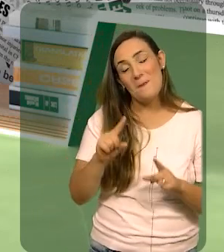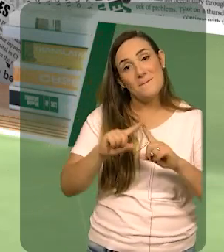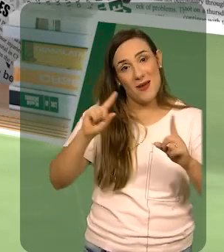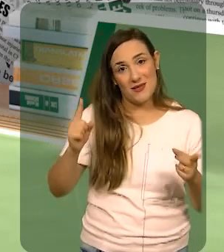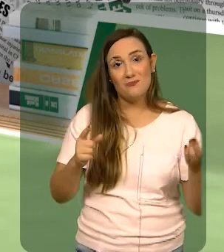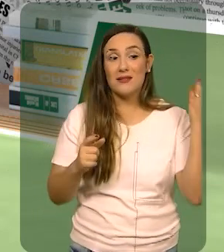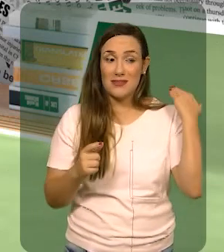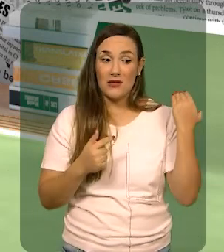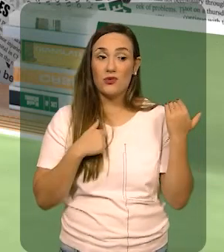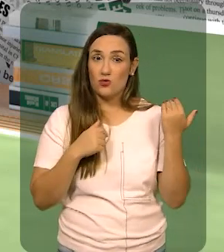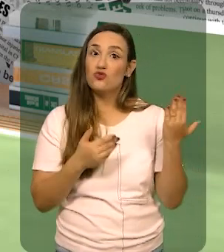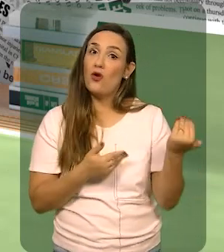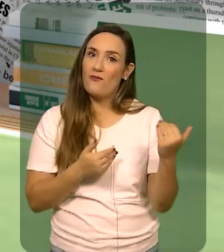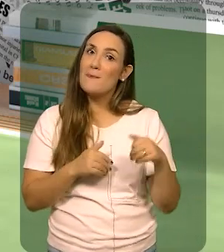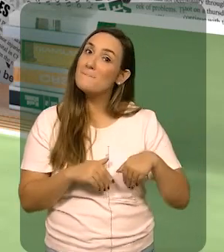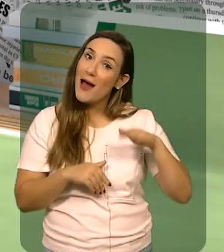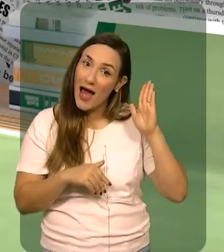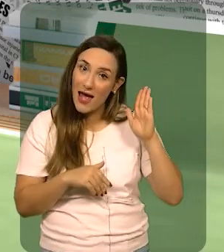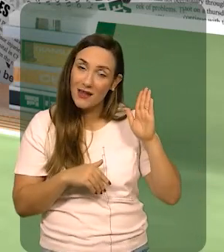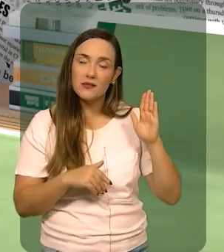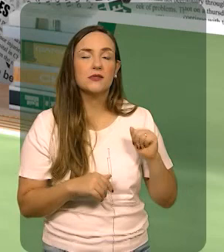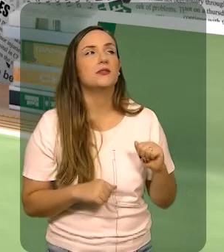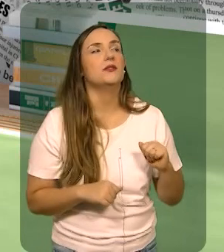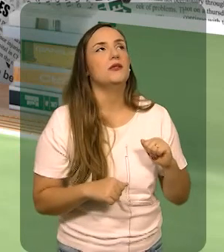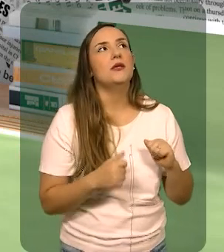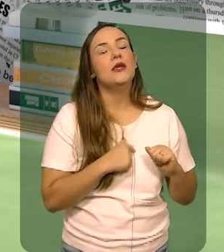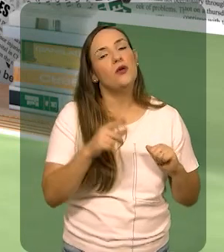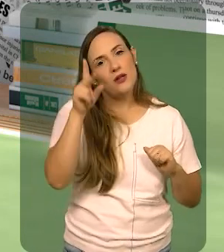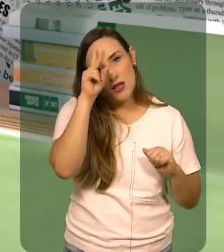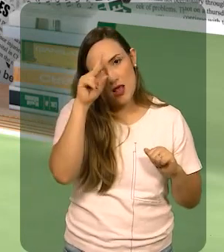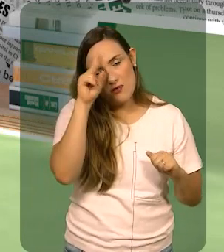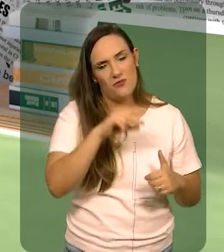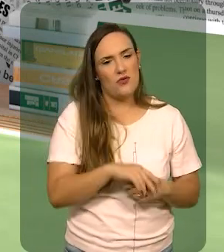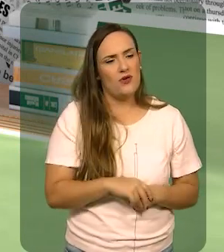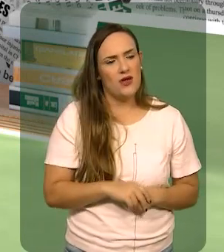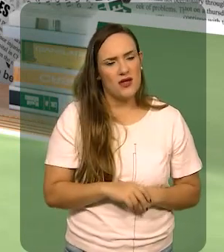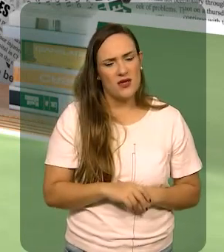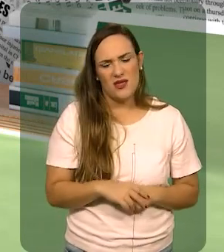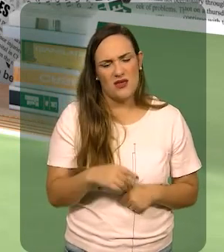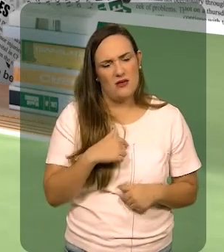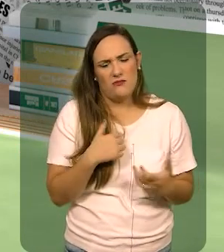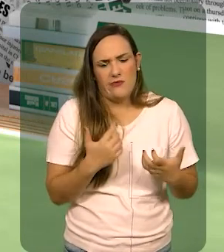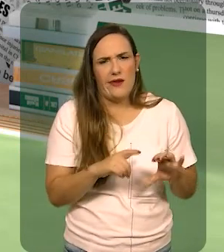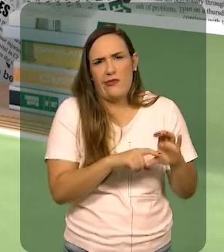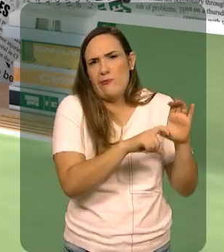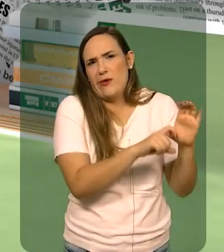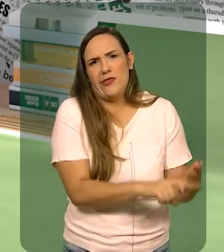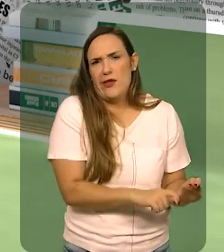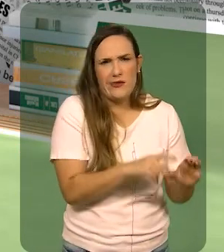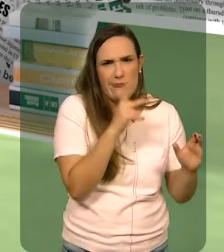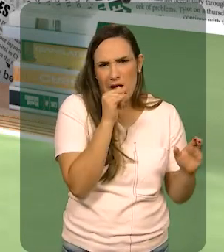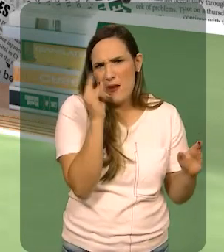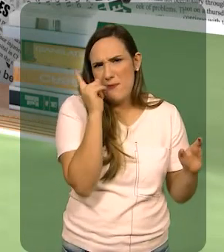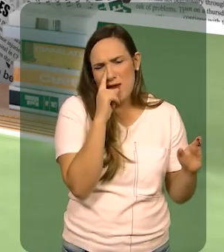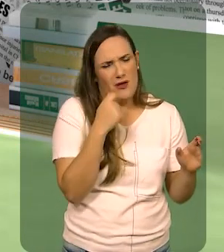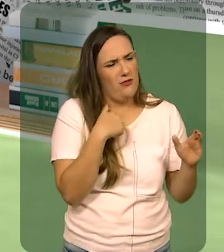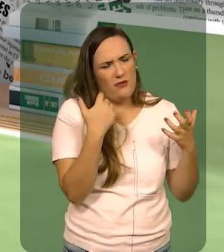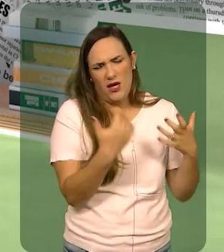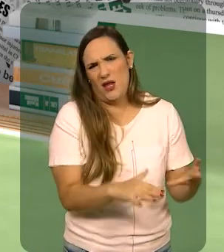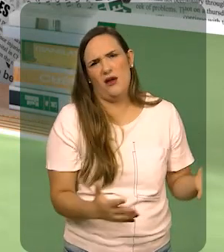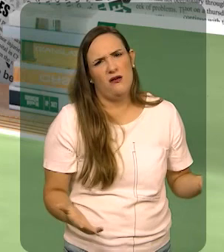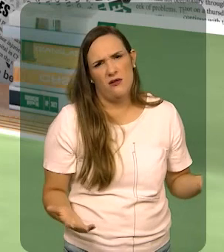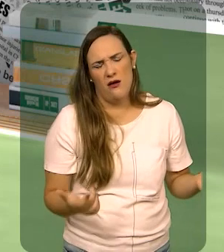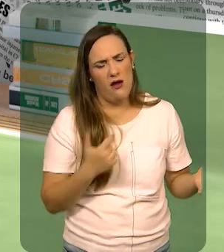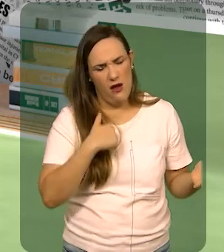velho também, mas quando eu era mais novo, eu lembro bem que eu nunca quis ser dependente da minha mãe nem do meu pai.